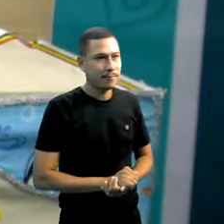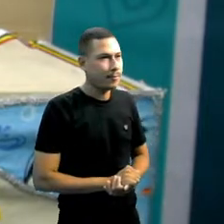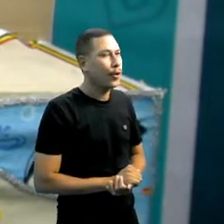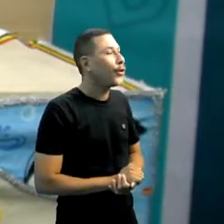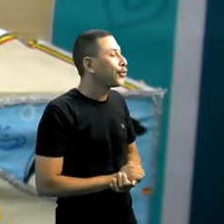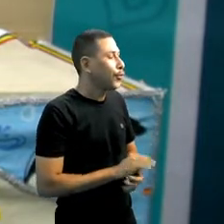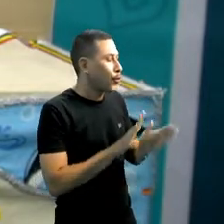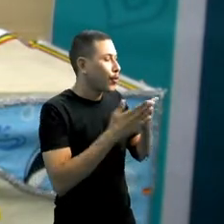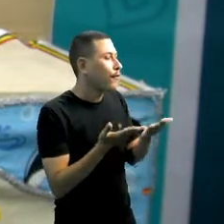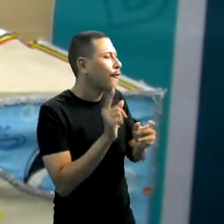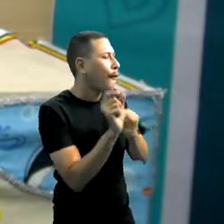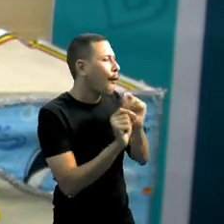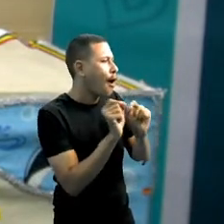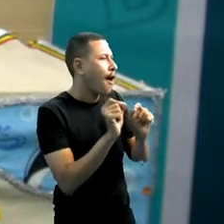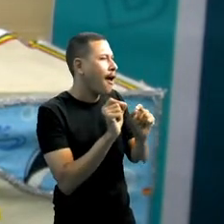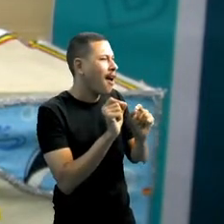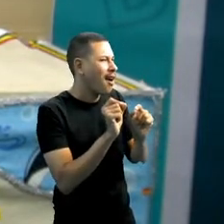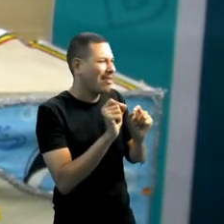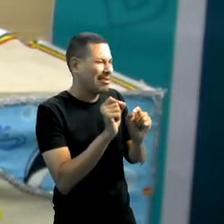Ele o quê?